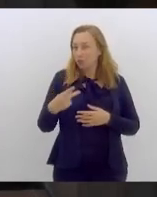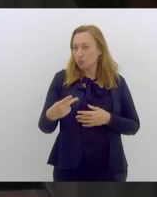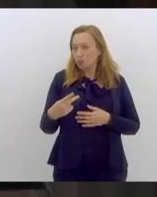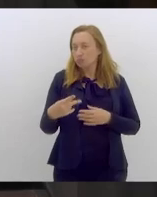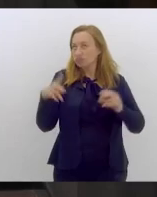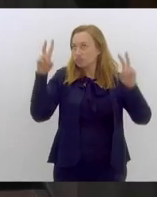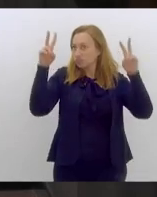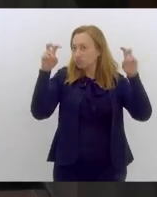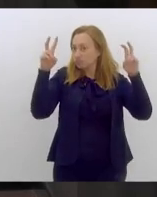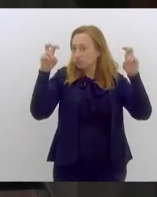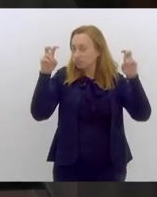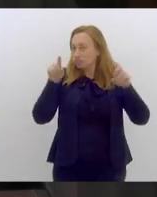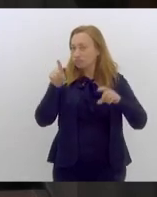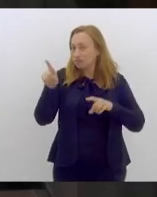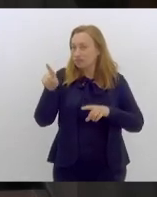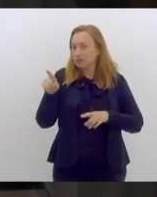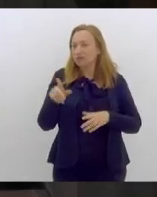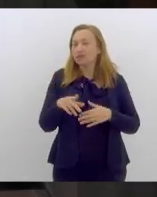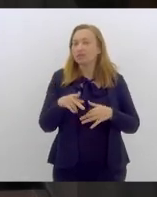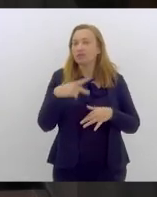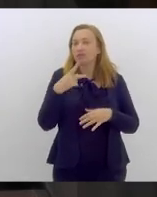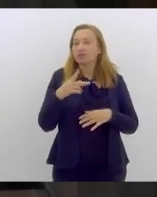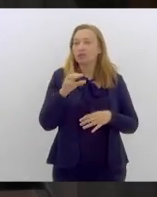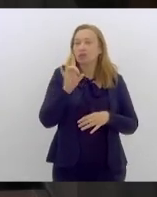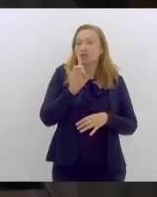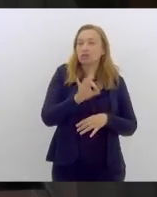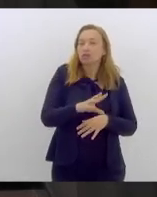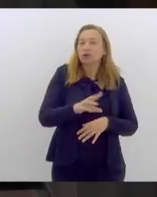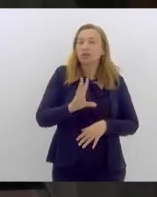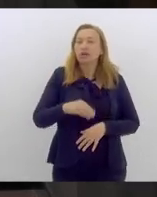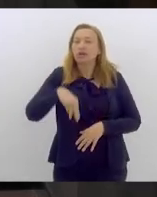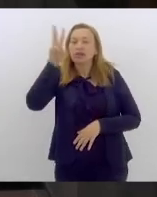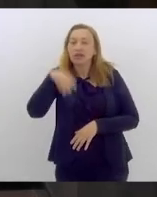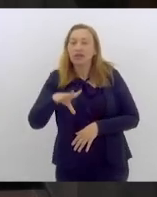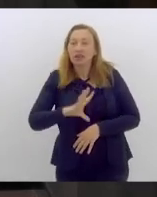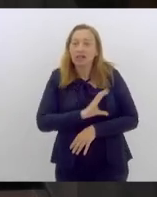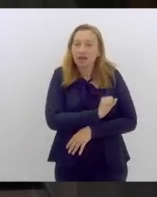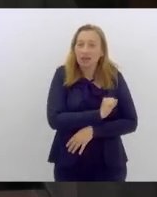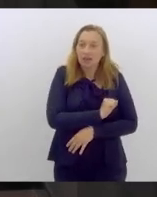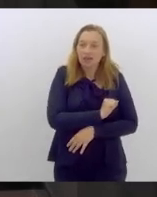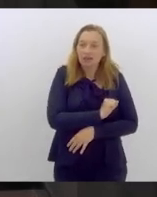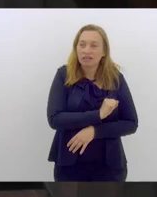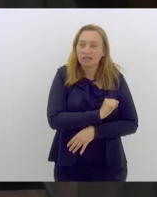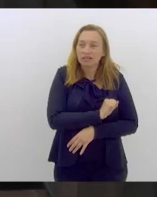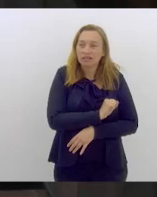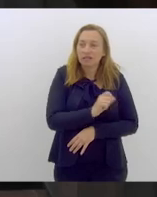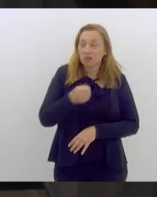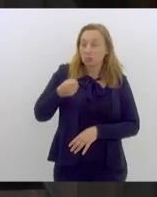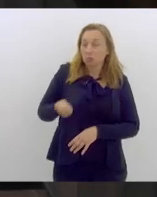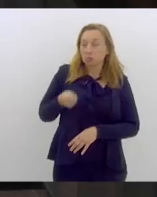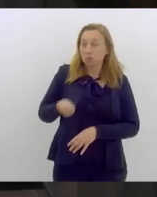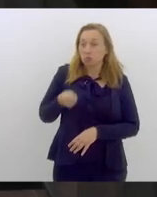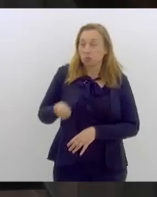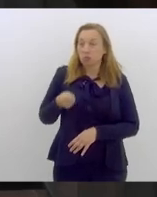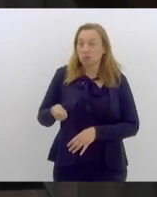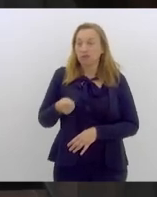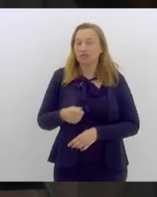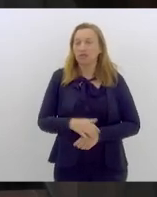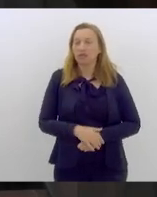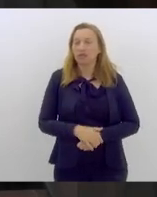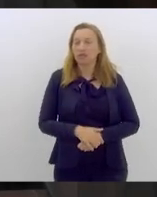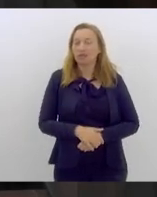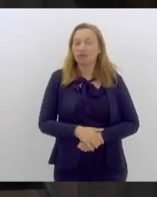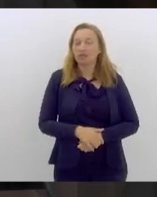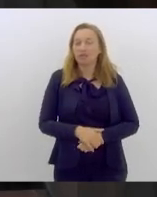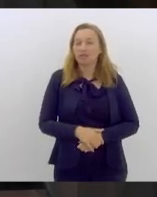um tema que ele intitulou Somente quem ama o regime ditatorial. E aí